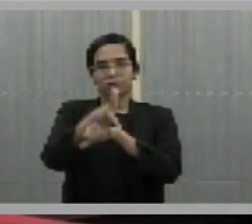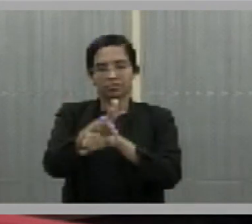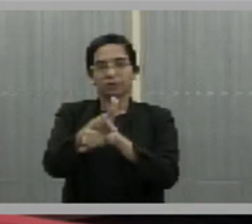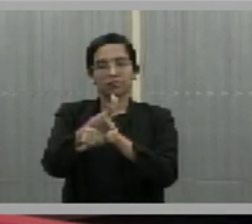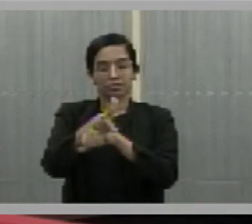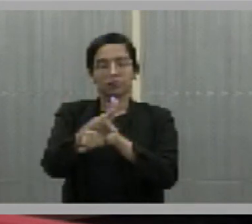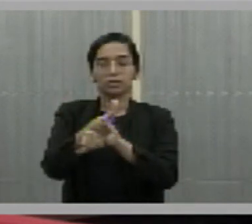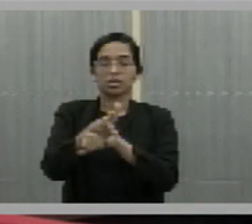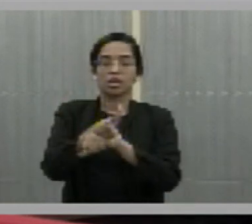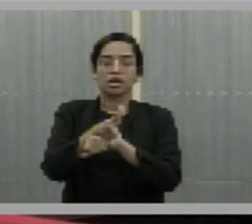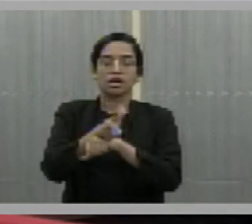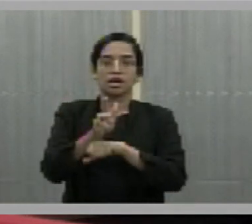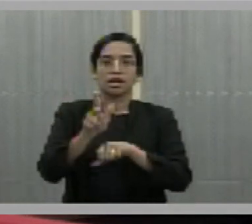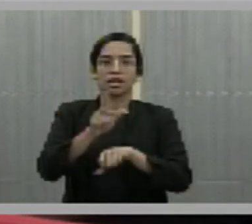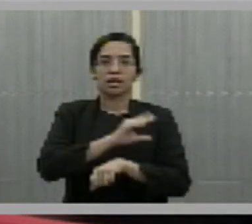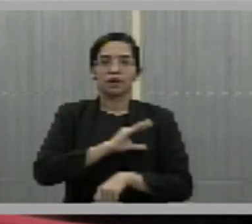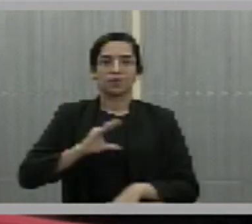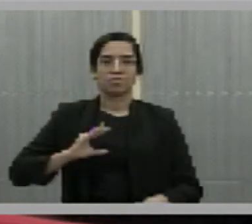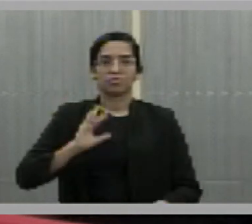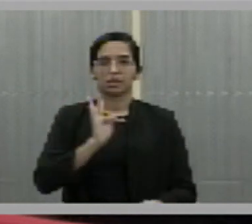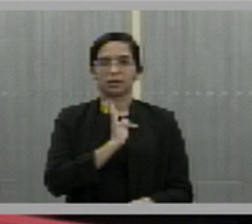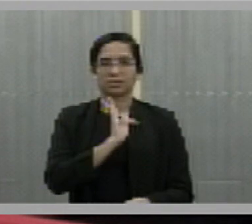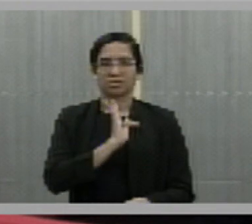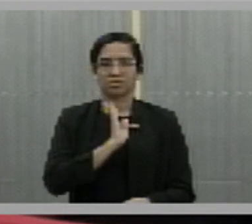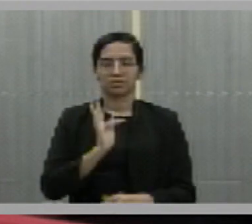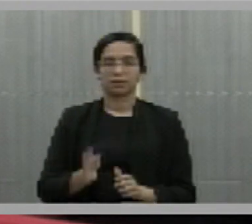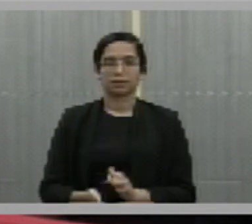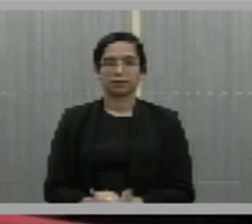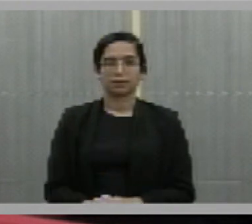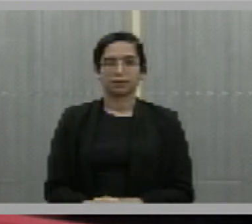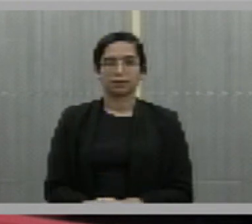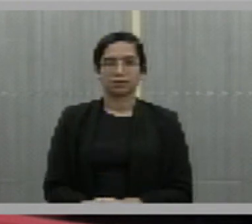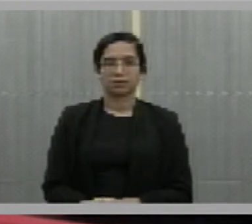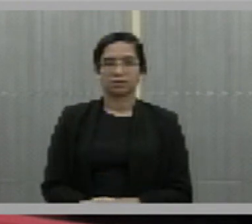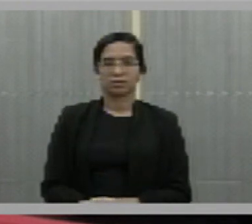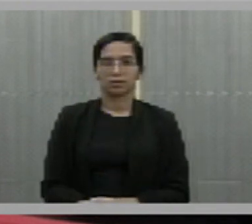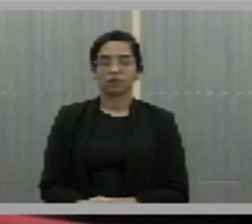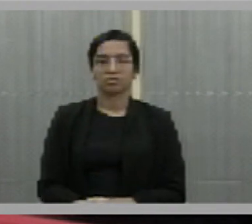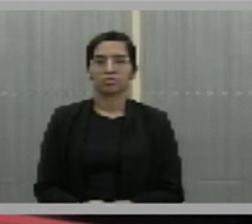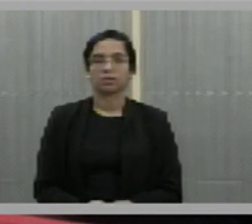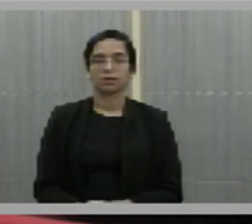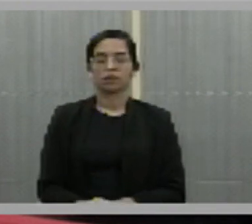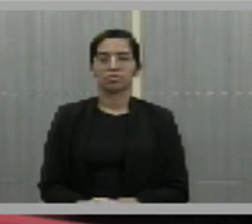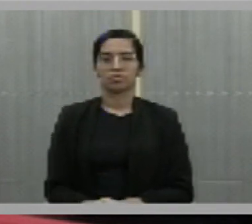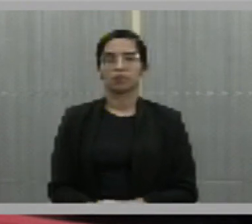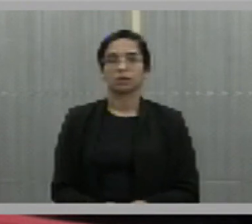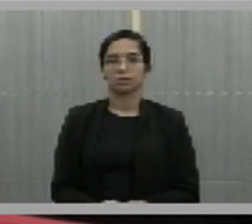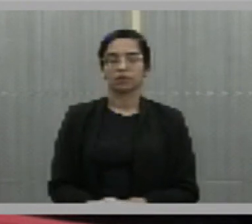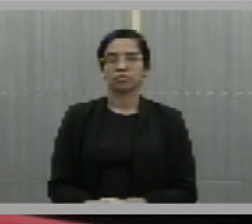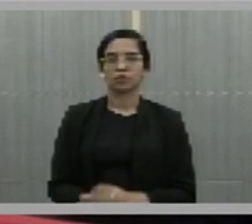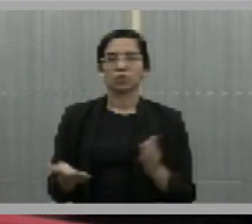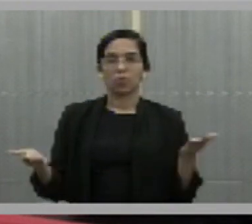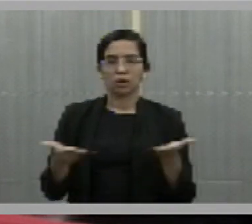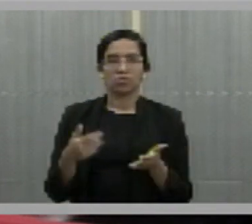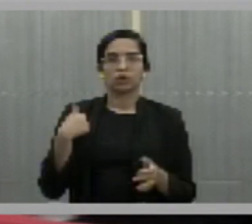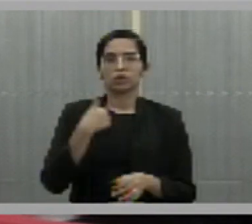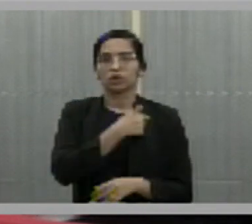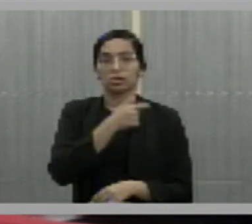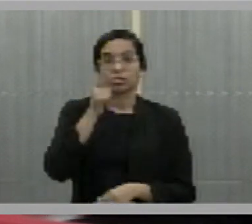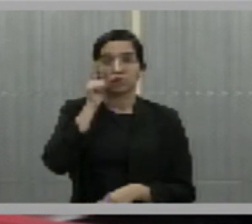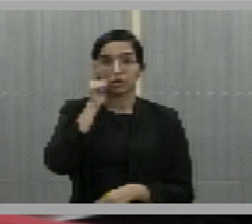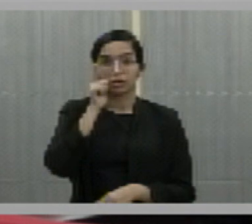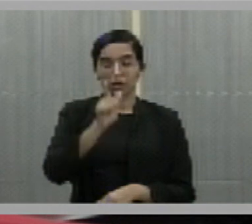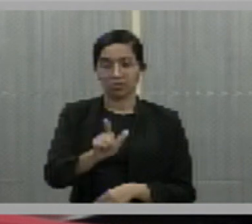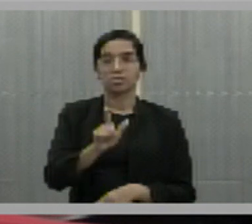vivo das nossas comissões técnicas. Hoje nós conseguimos instalar em tempo